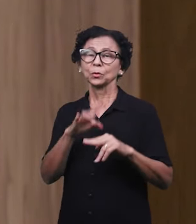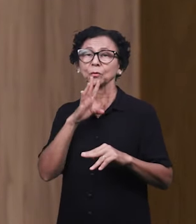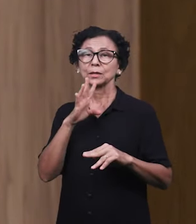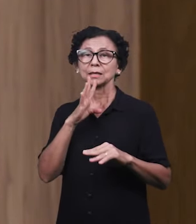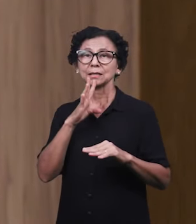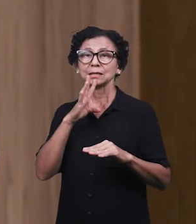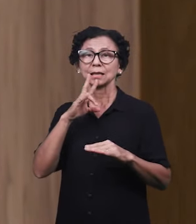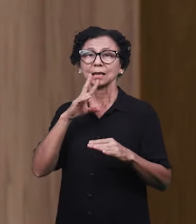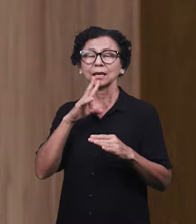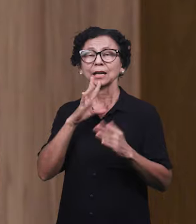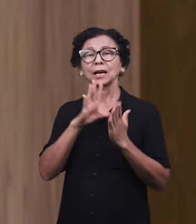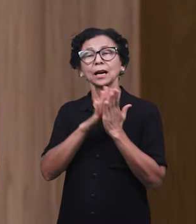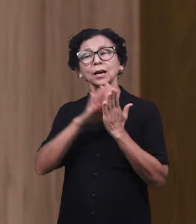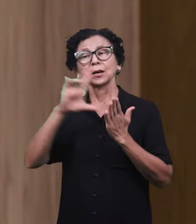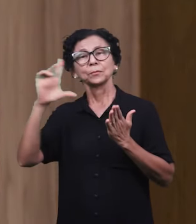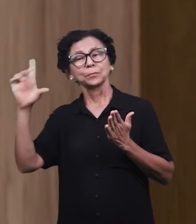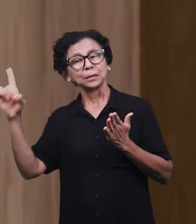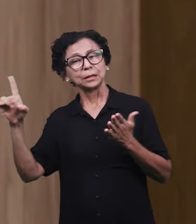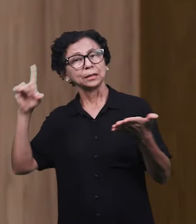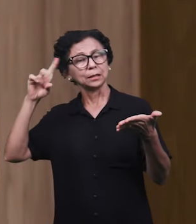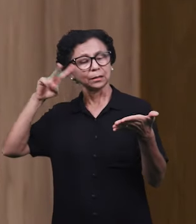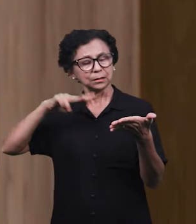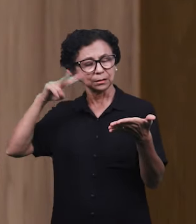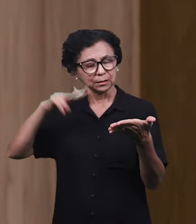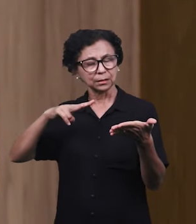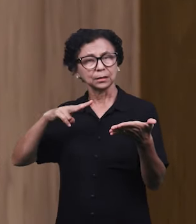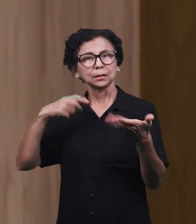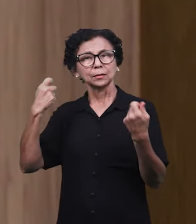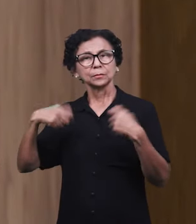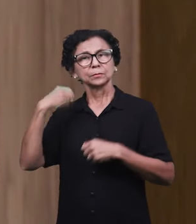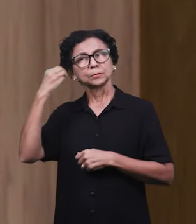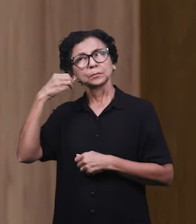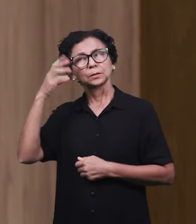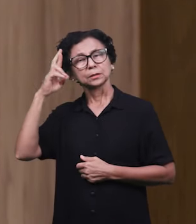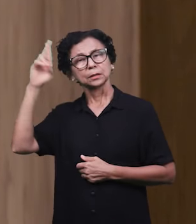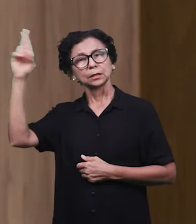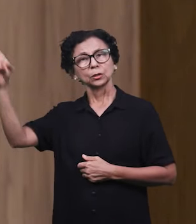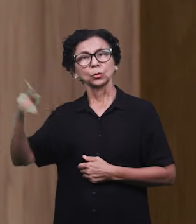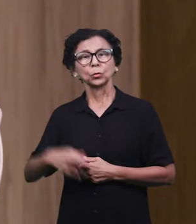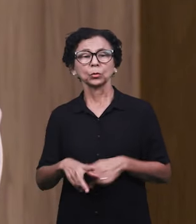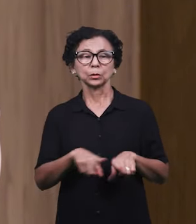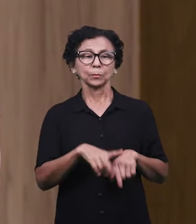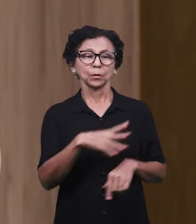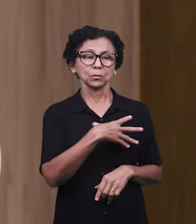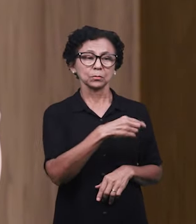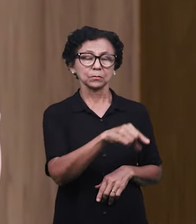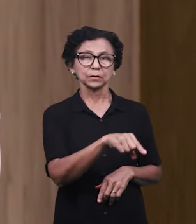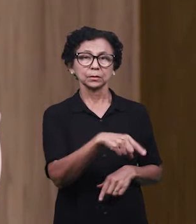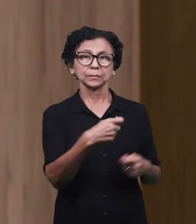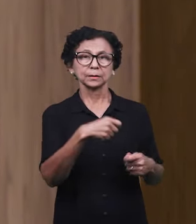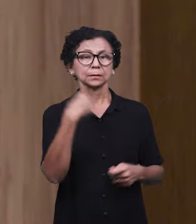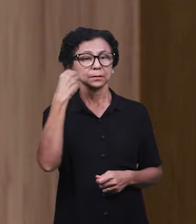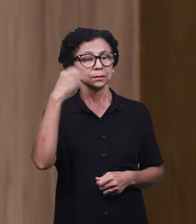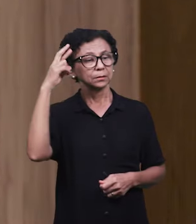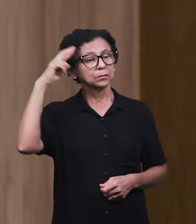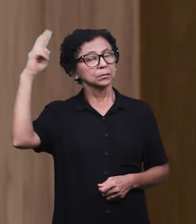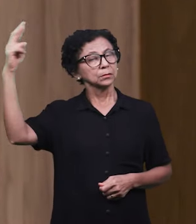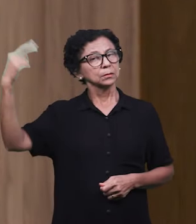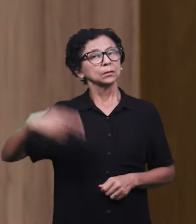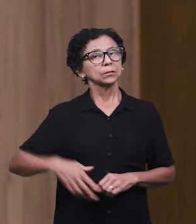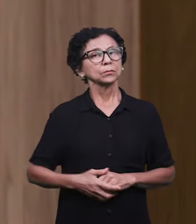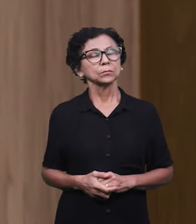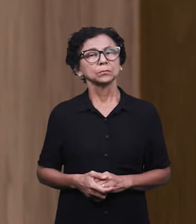experiências com o Senhor, levar os nossos filhos a ter experiência com o Senhor, para que eles saibam que, exatamente o que o William falou, olha, as coisas dessa